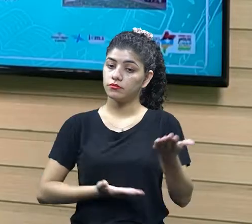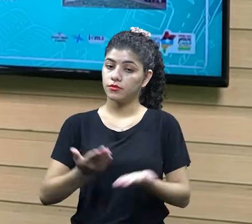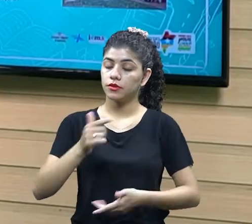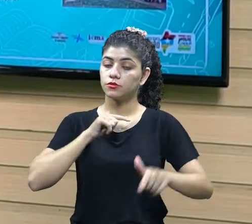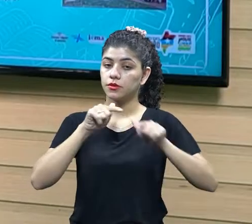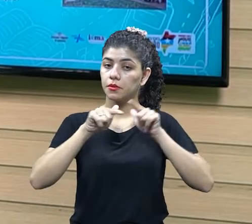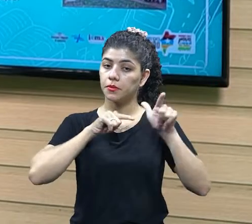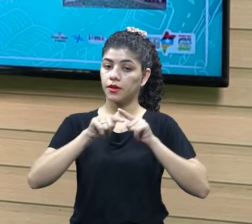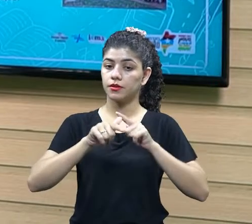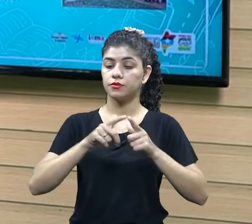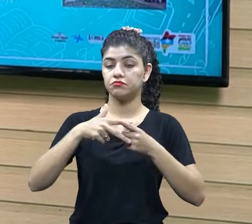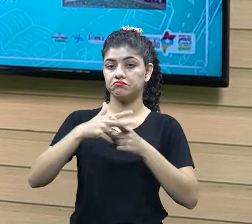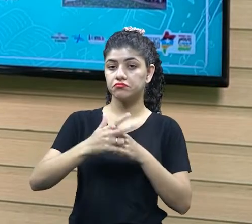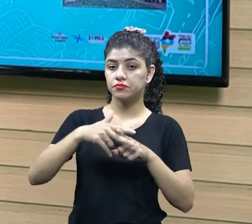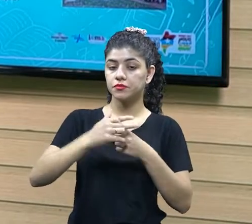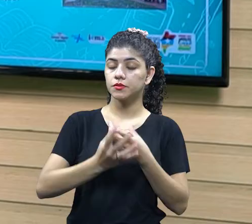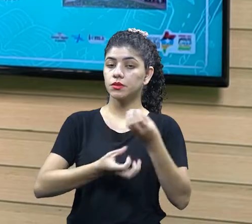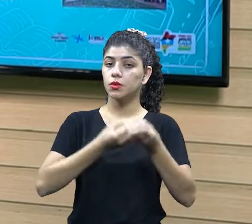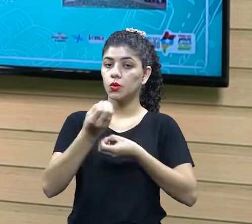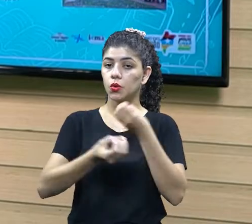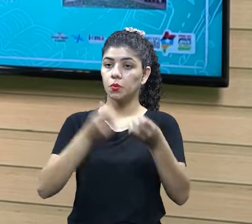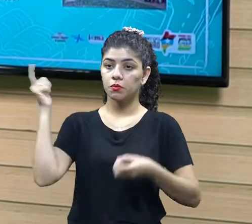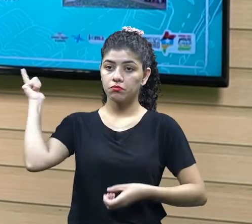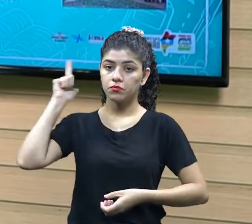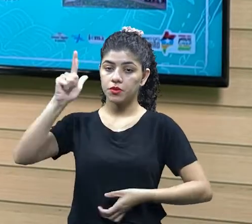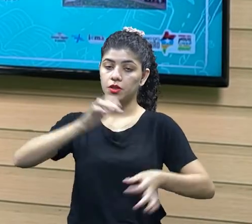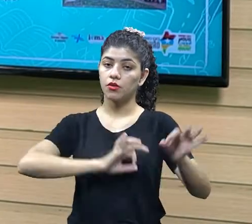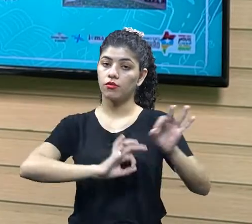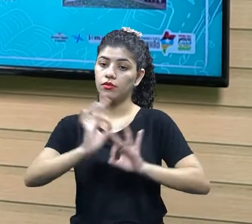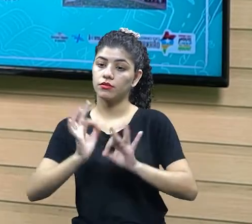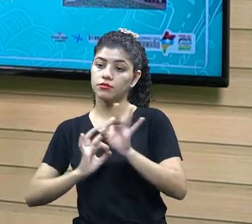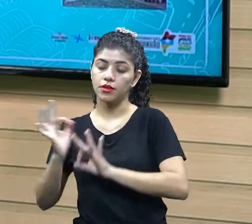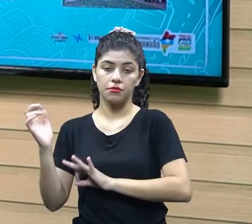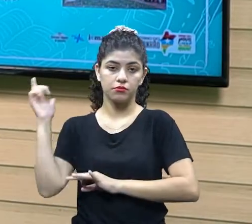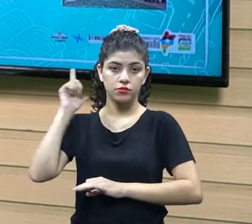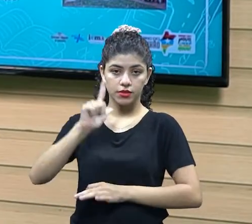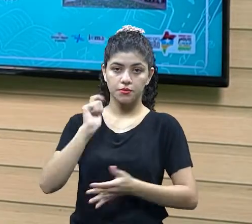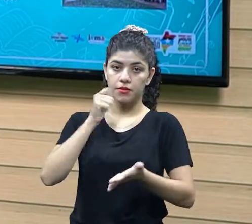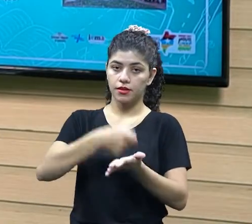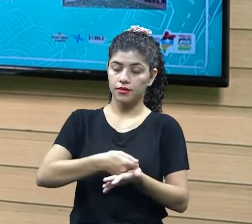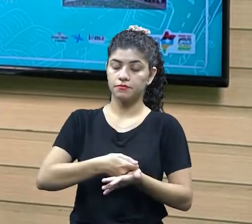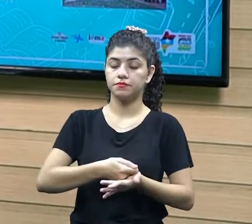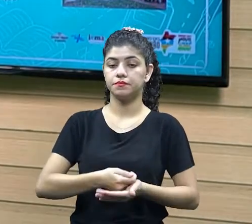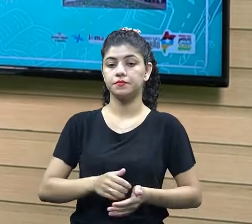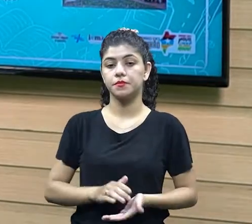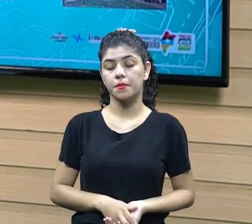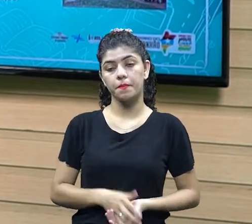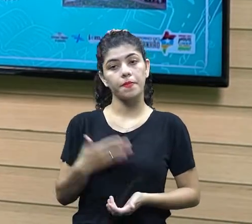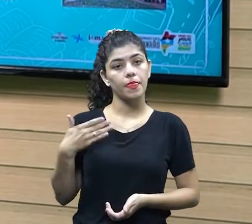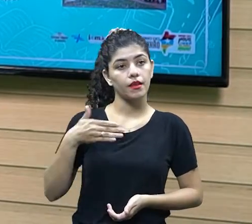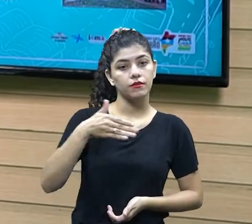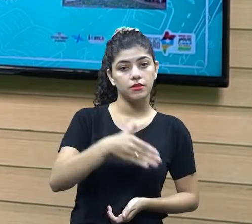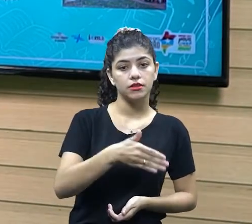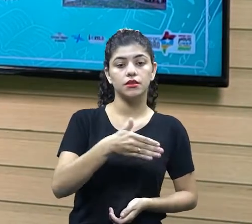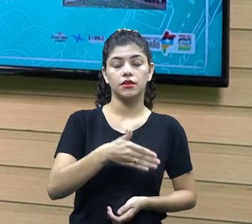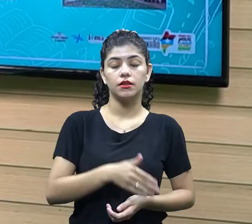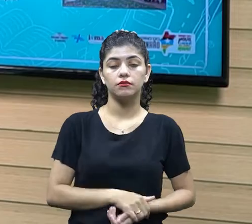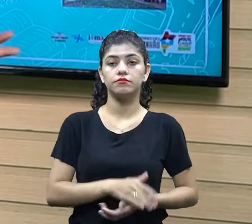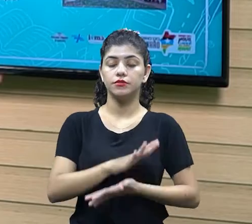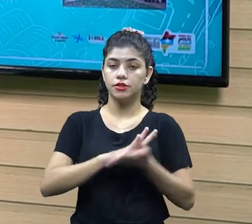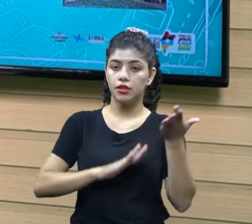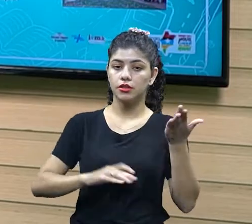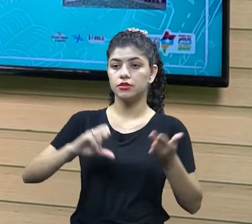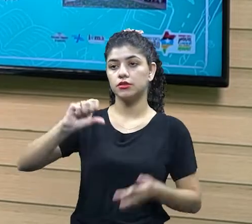serviço. De que forma João vai conseguir se planejar para conseguir pagar essa viagem, visitar, fazer a tão